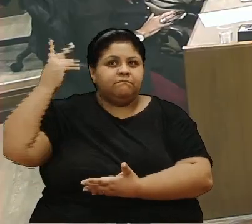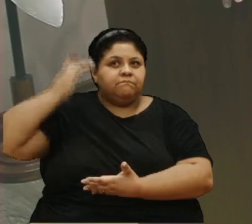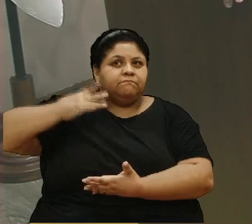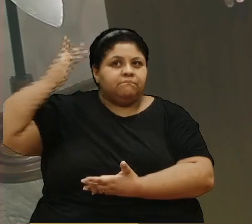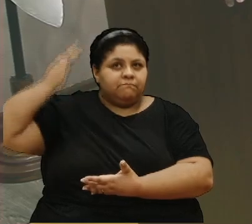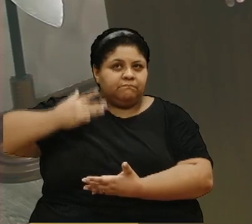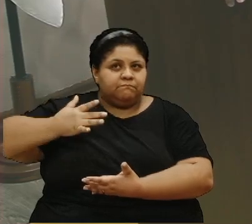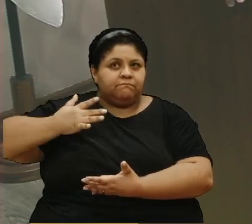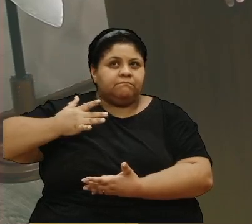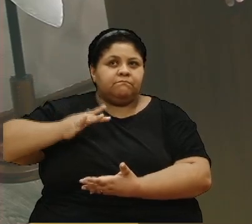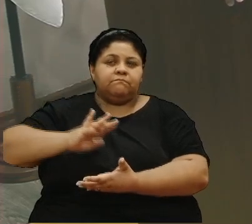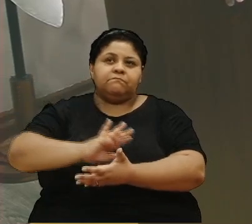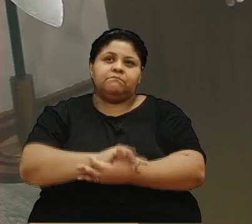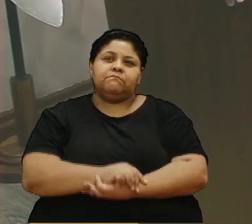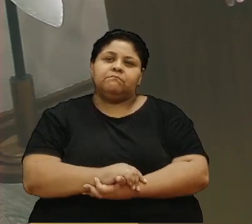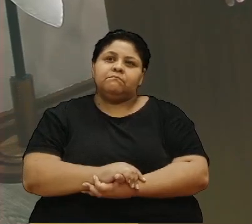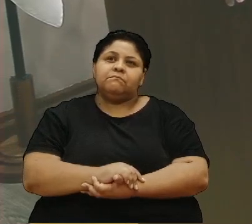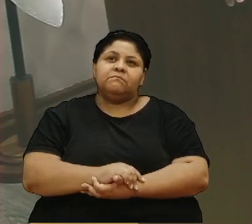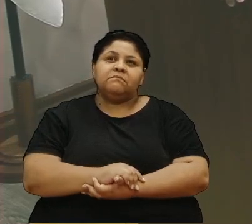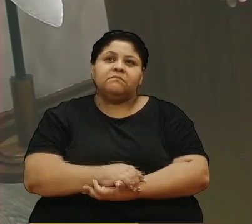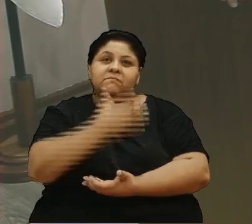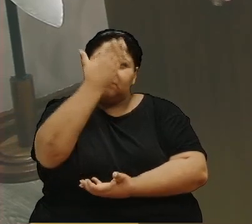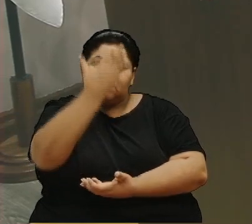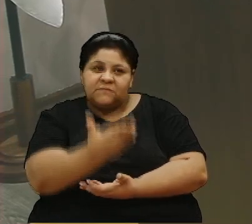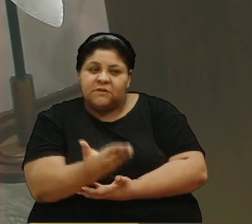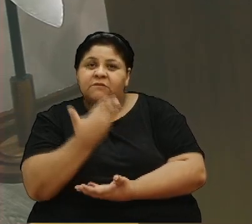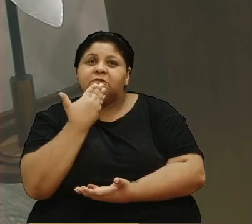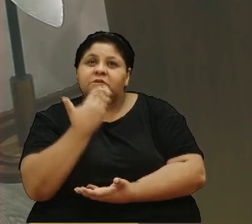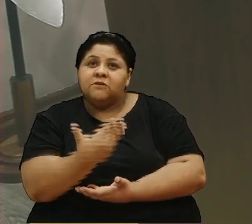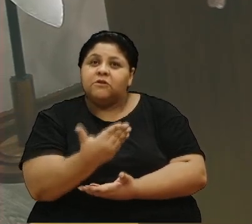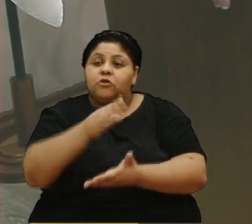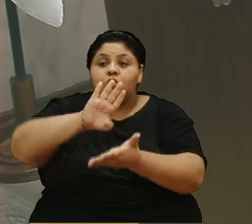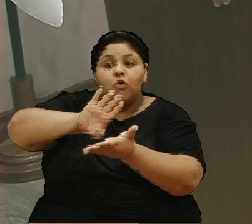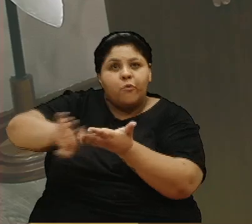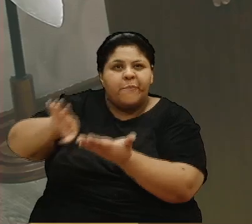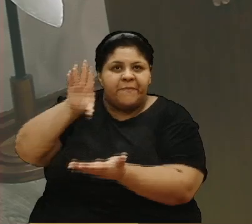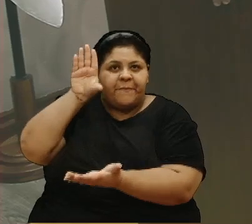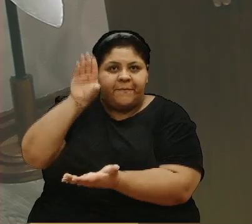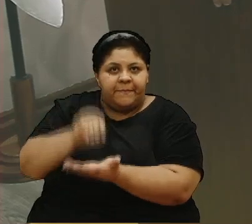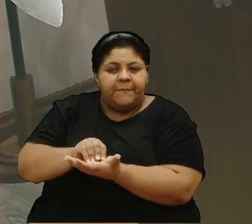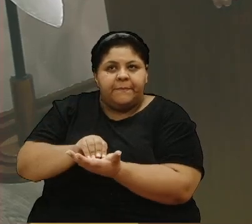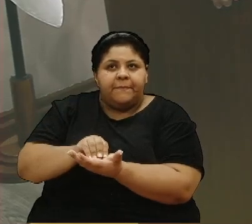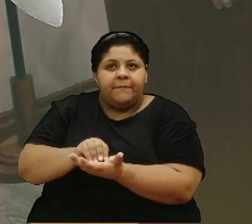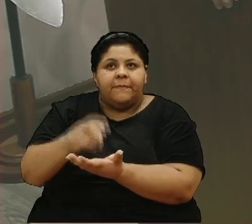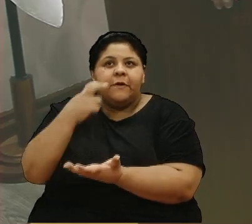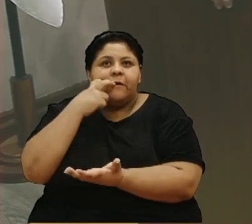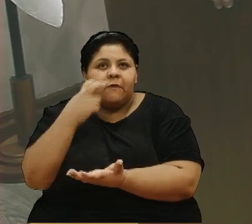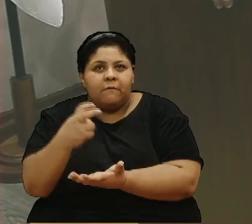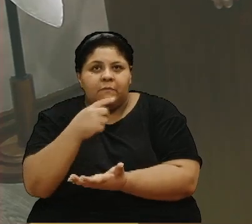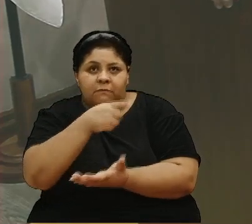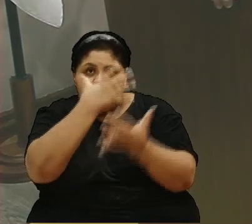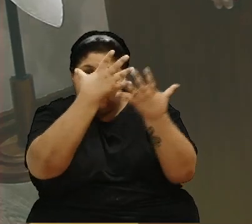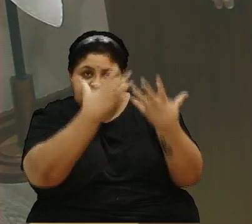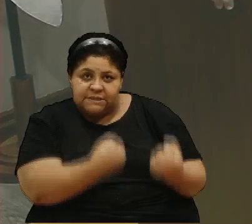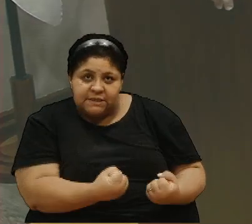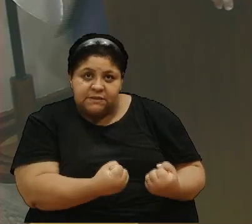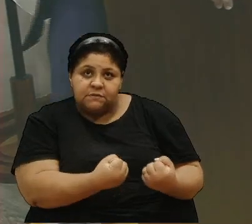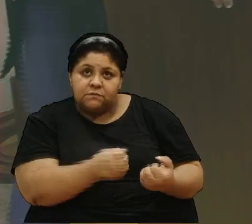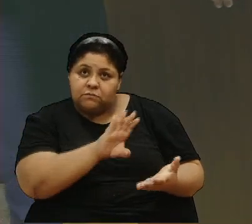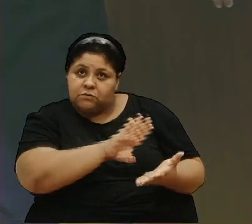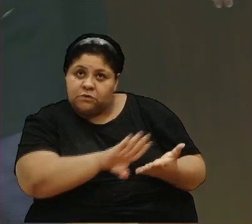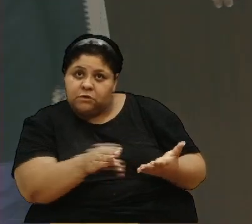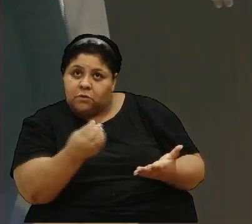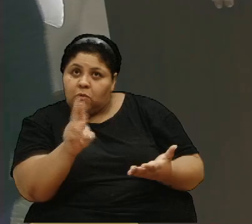vereadora Daiane Mello. A senhora solicita a retirada dos anais. O orador retira